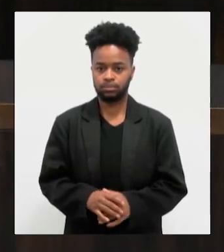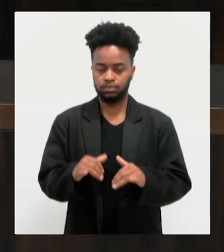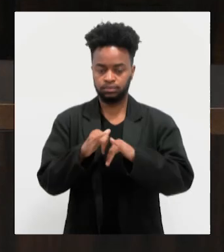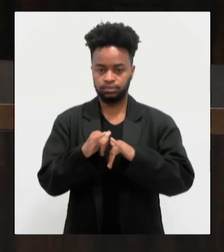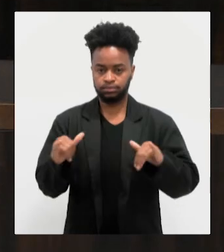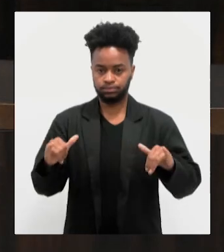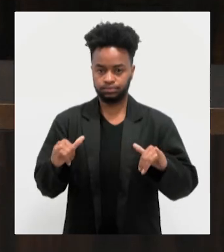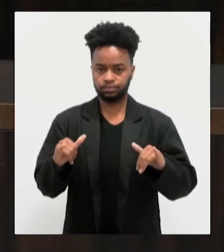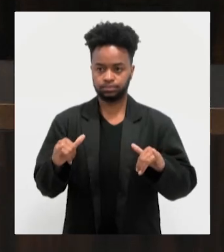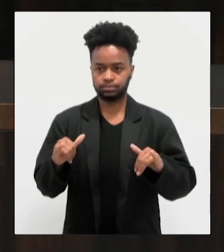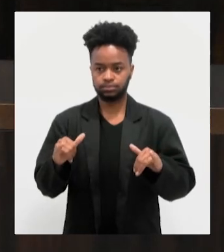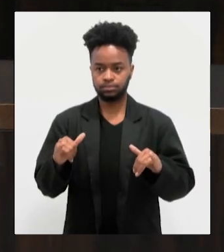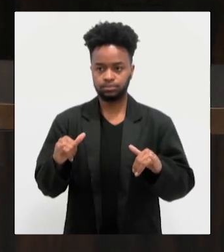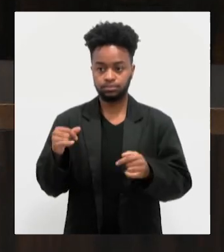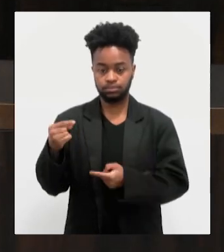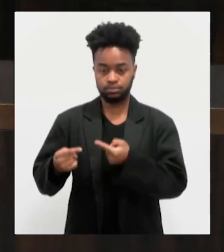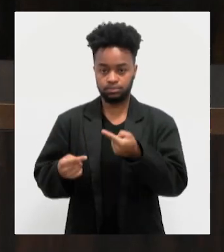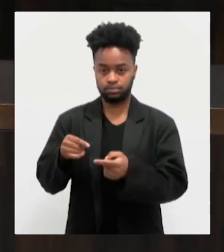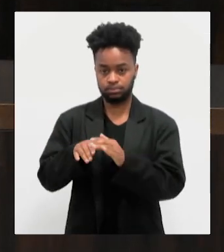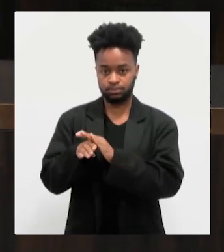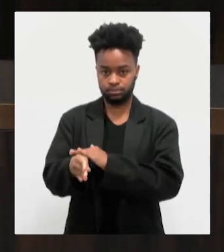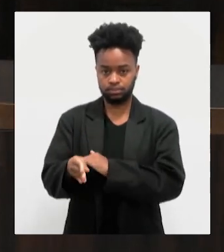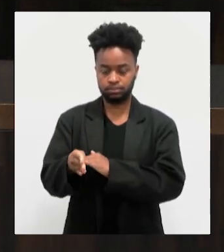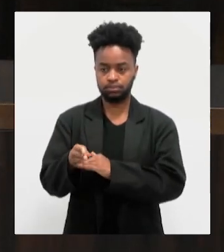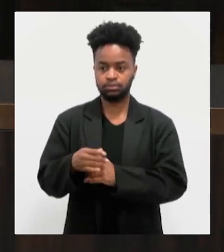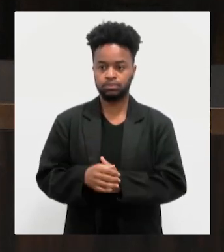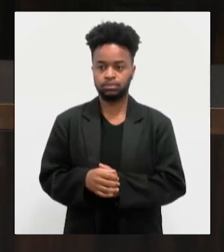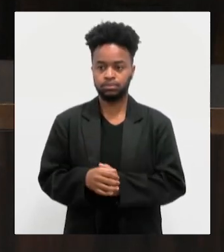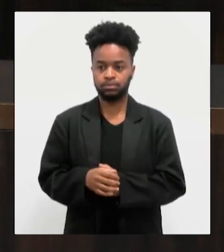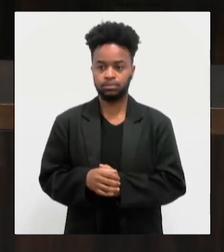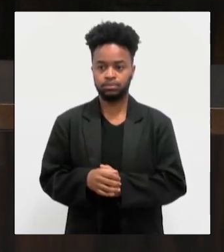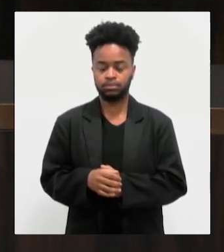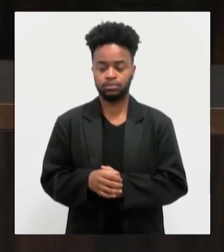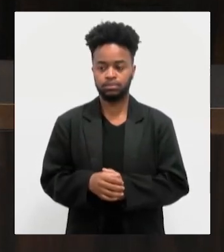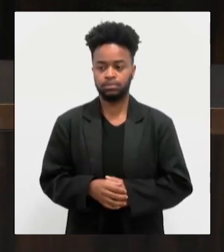Anuncio em tramitação ordinária.